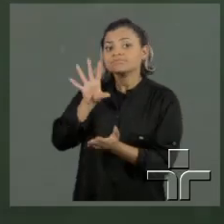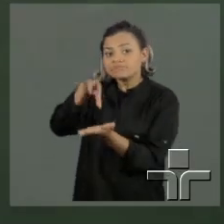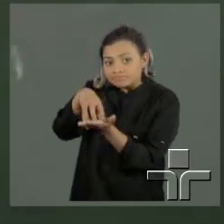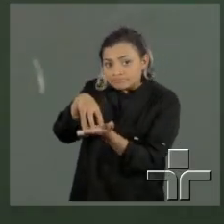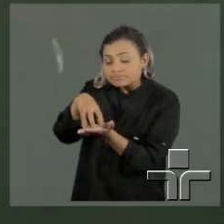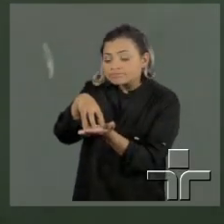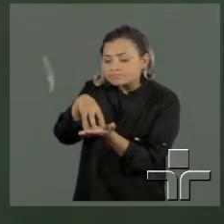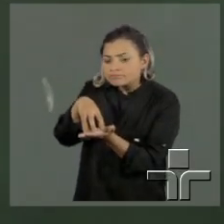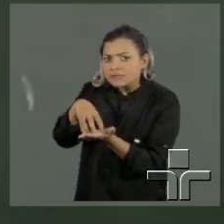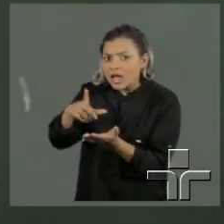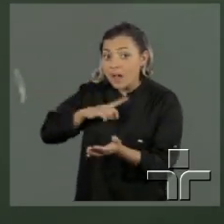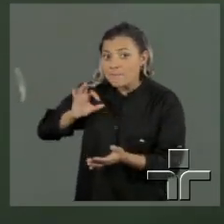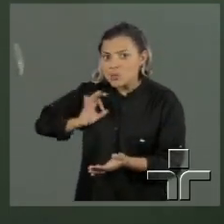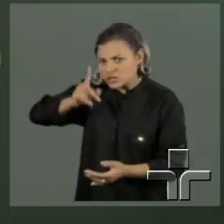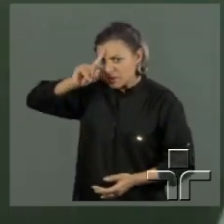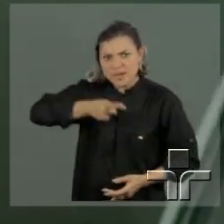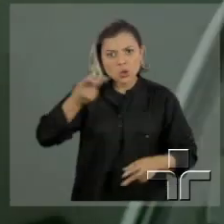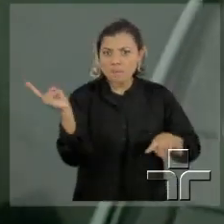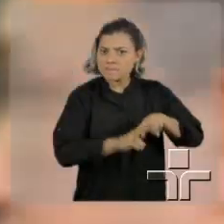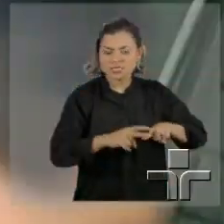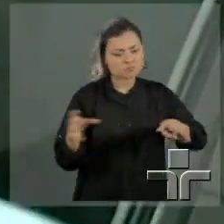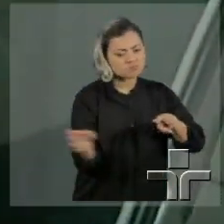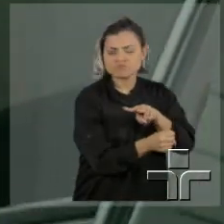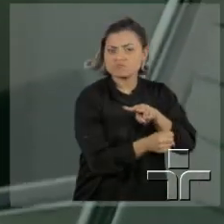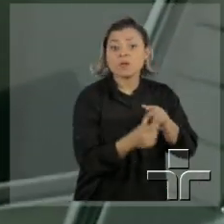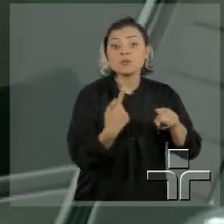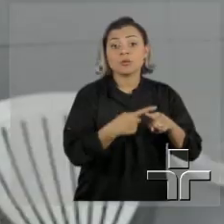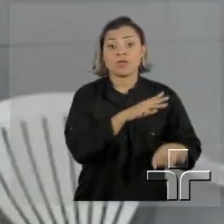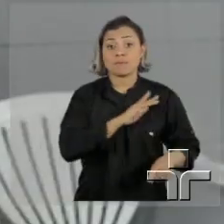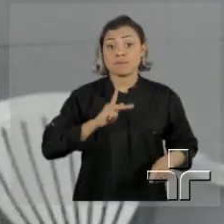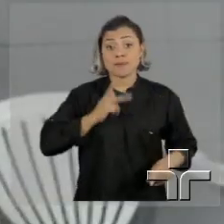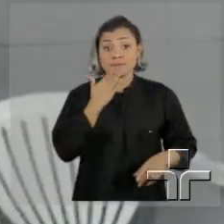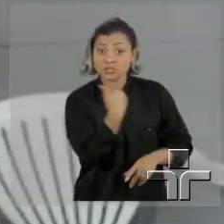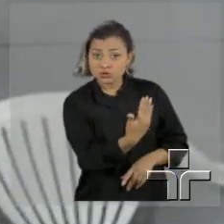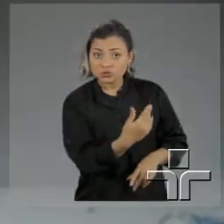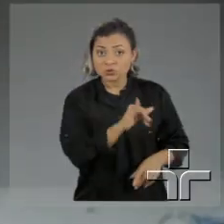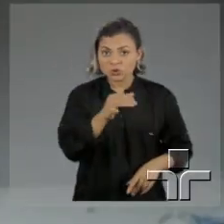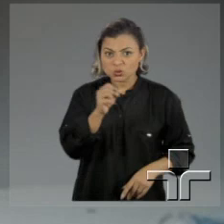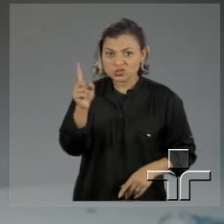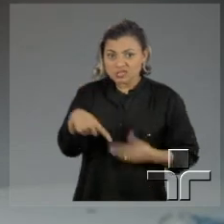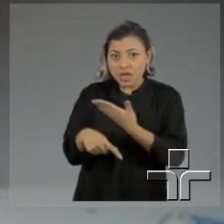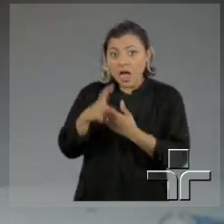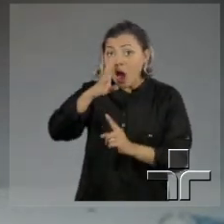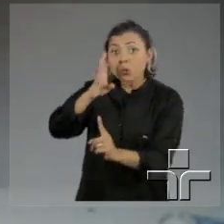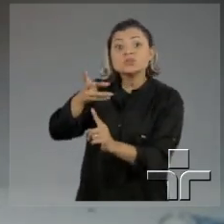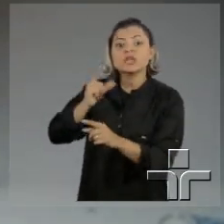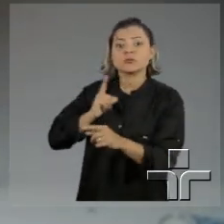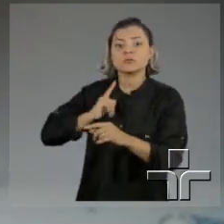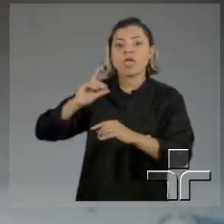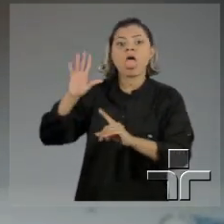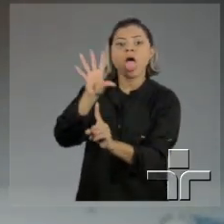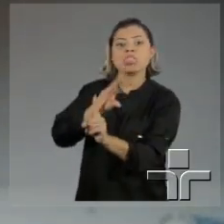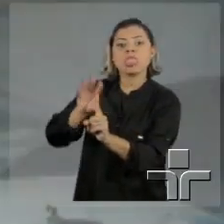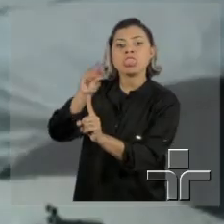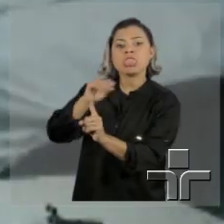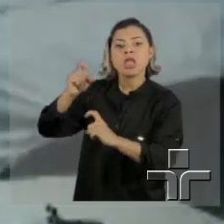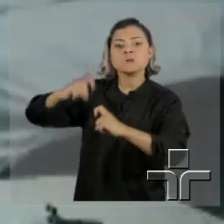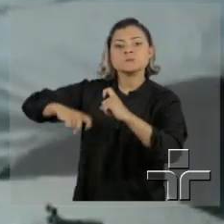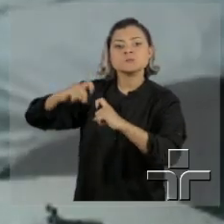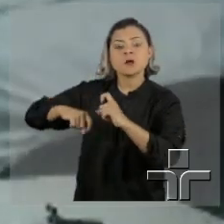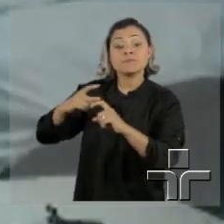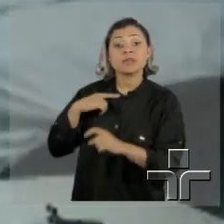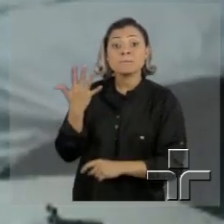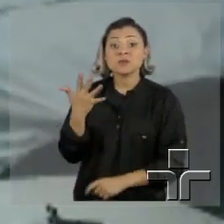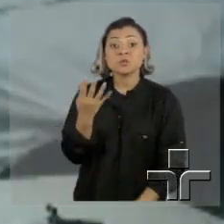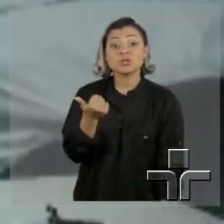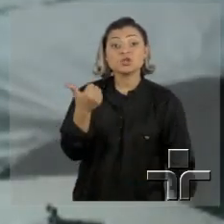decretou a prisão preventiva dele a pedido do Ministério Público. José Ilson é acusado de cometer abusos sexuais contra pelo